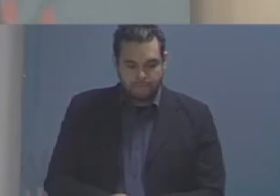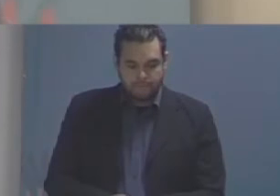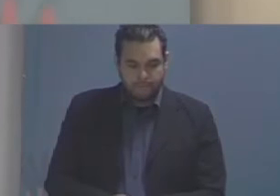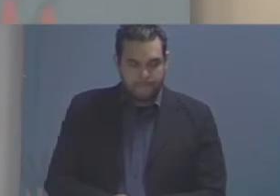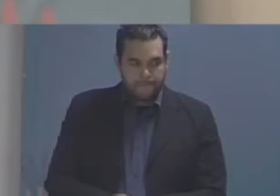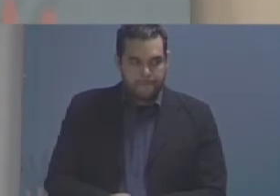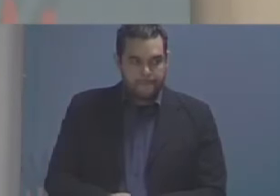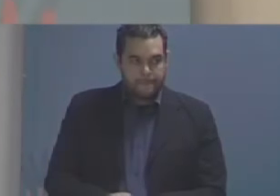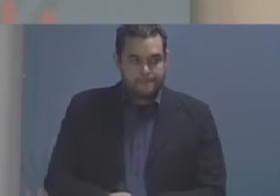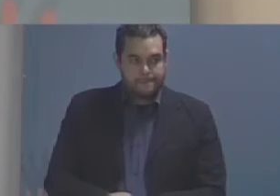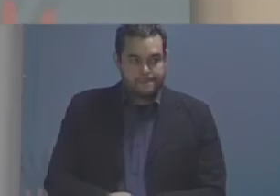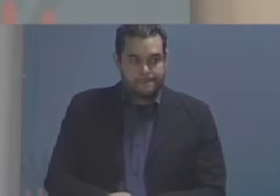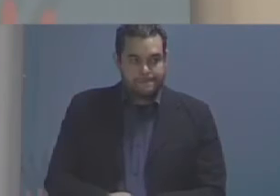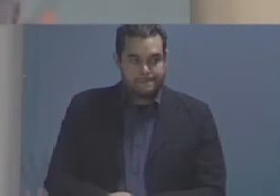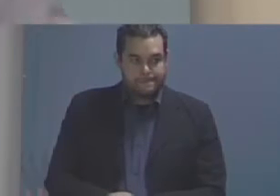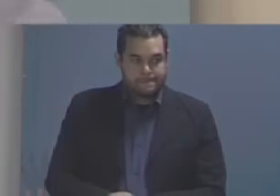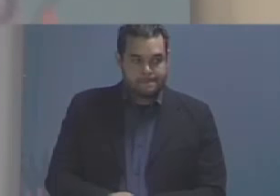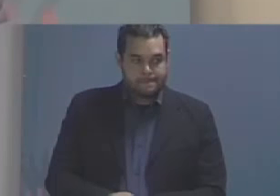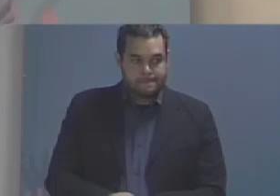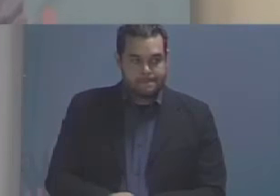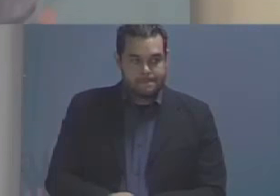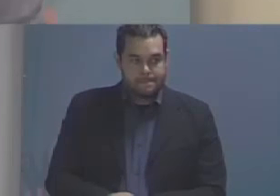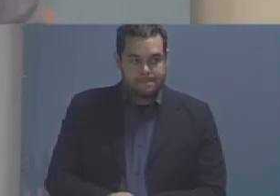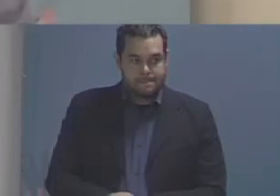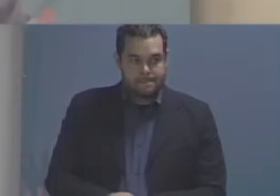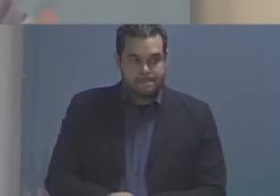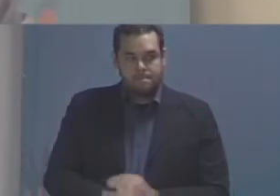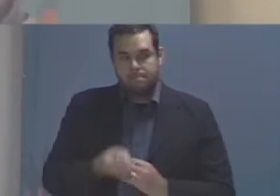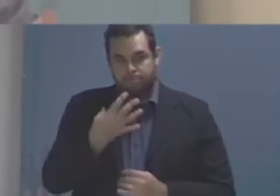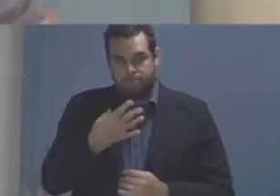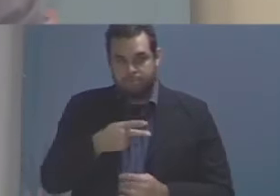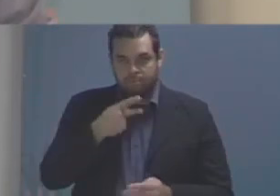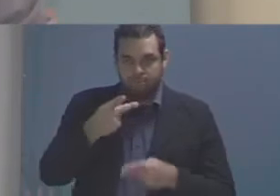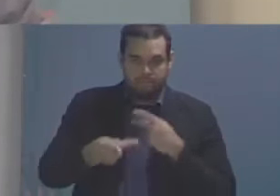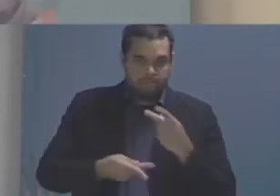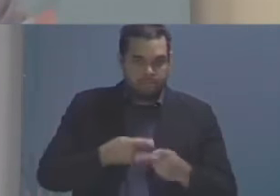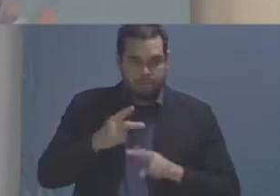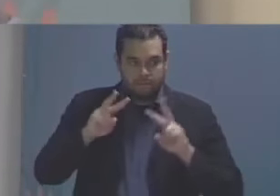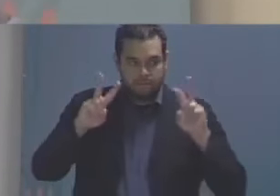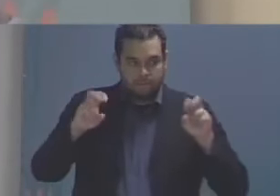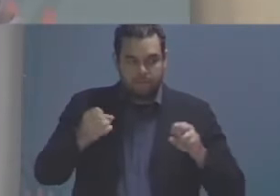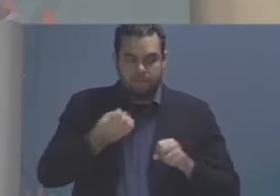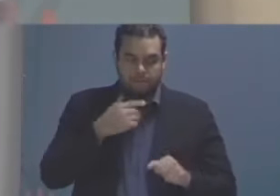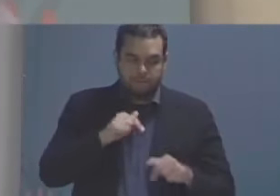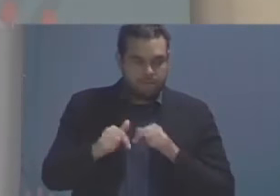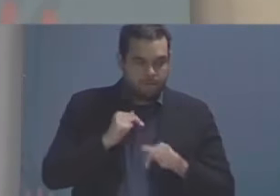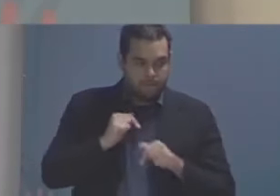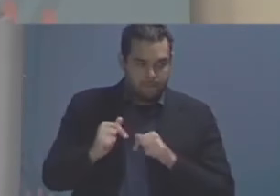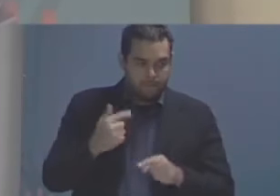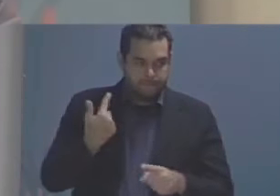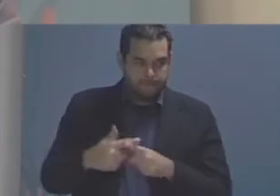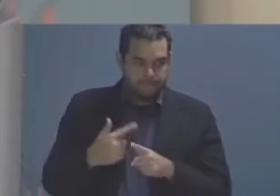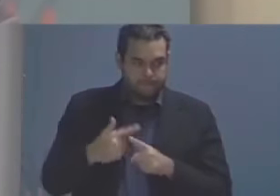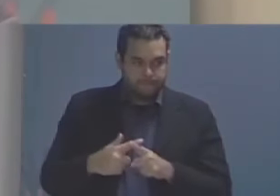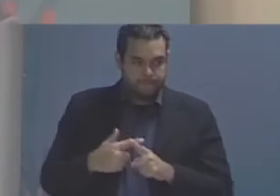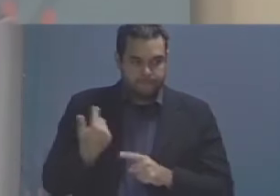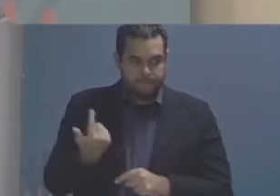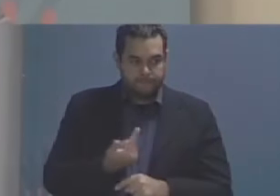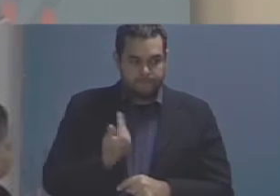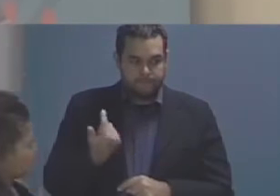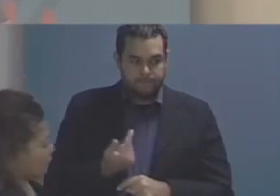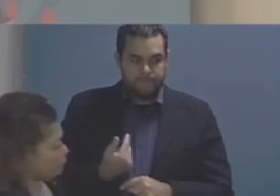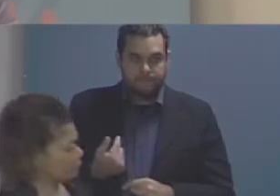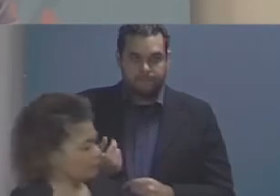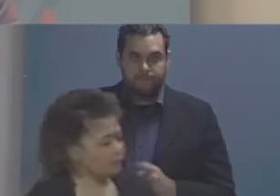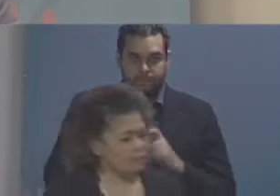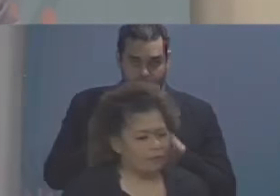CRP. Oi, Derek, tudo bom? Adoro falar sobre esse tema, que é justamente a área que eu tenho de atuação. Se nós fôssemos num médico,